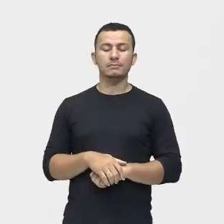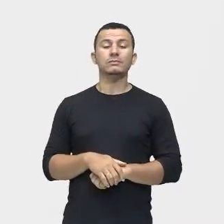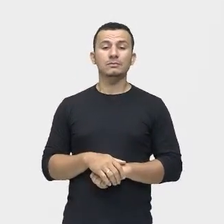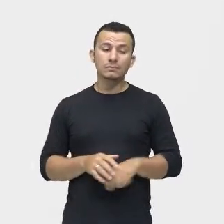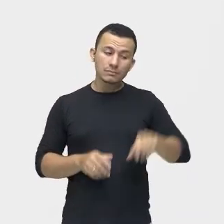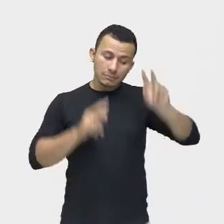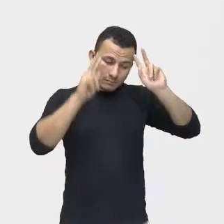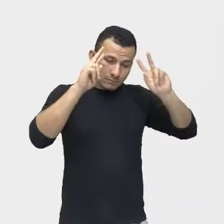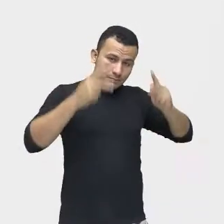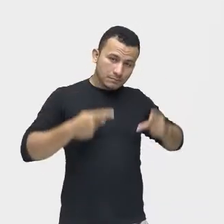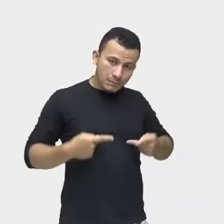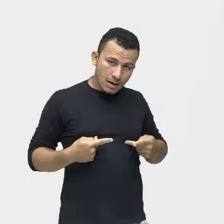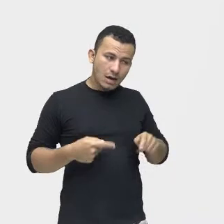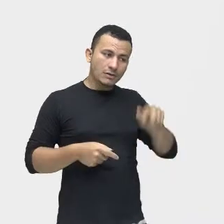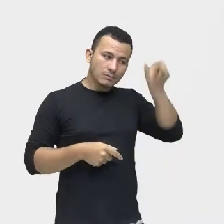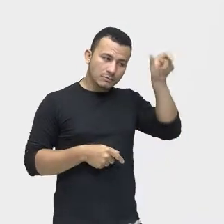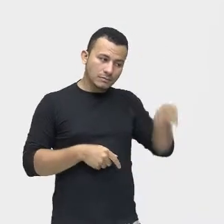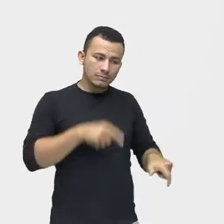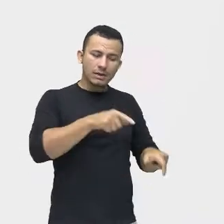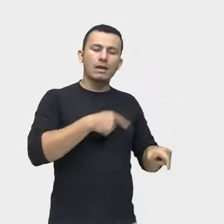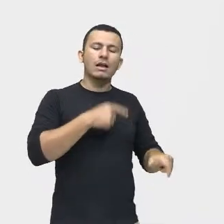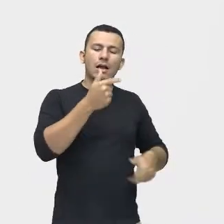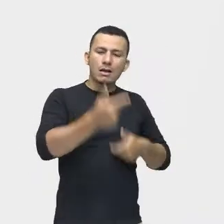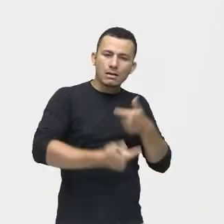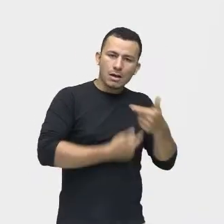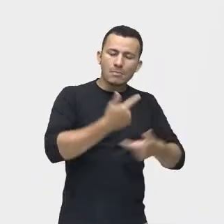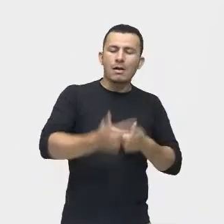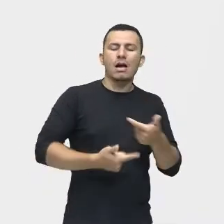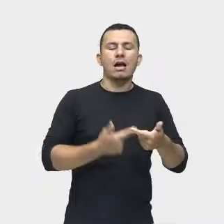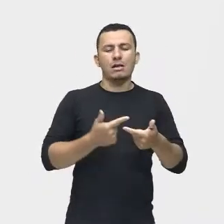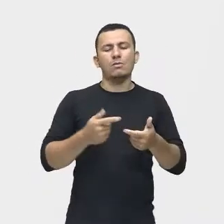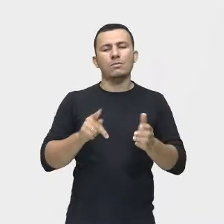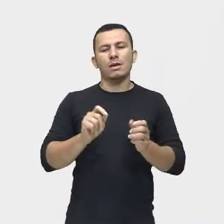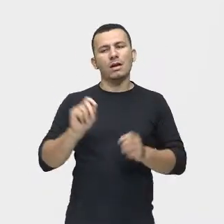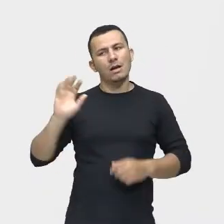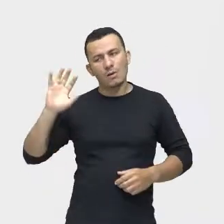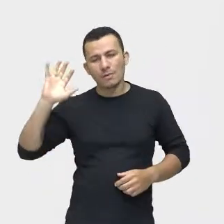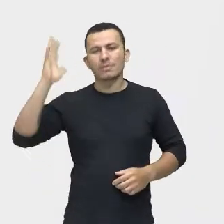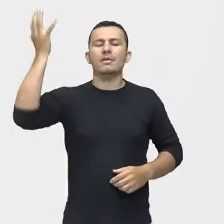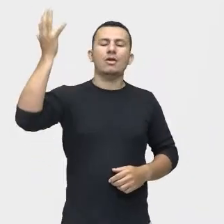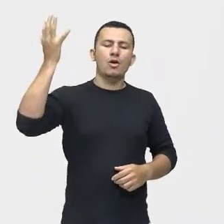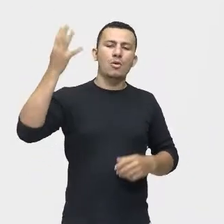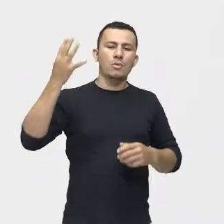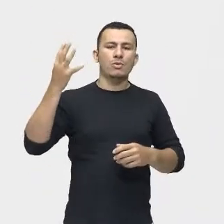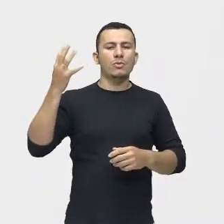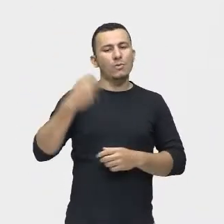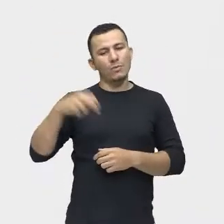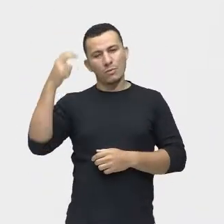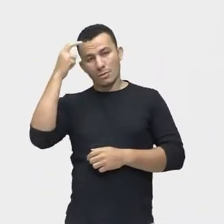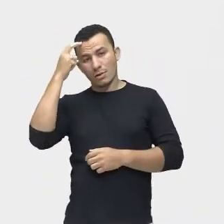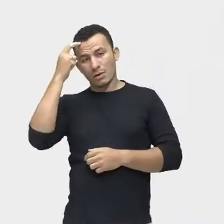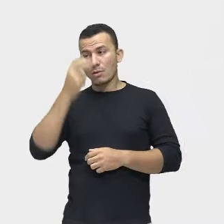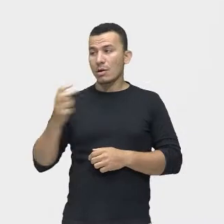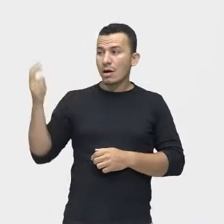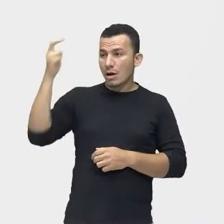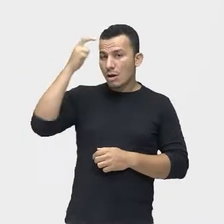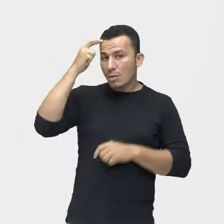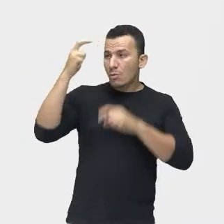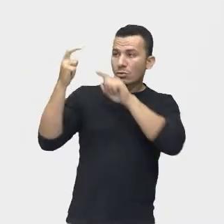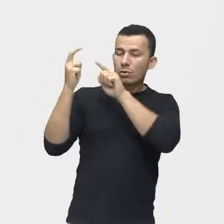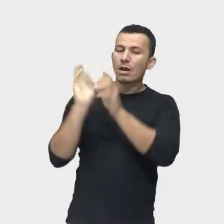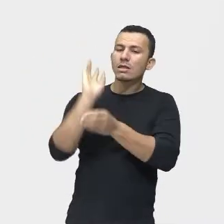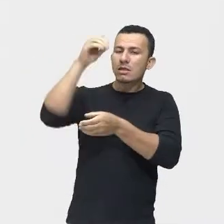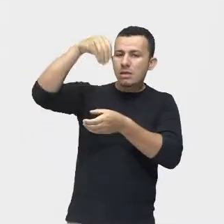humano está... Ele produz um fenômeno cultural. A cultura, ela está dentro